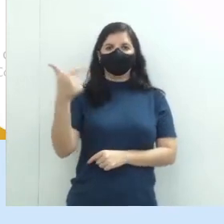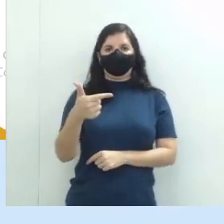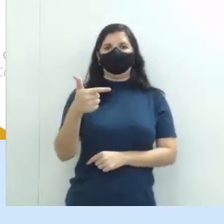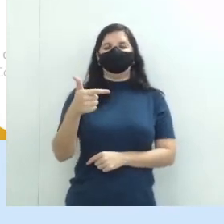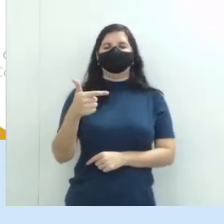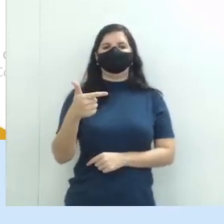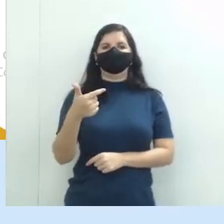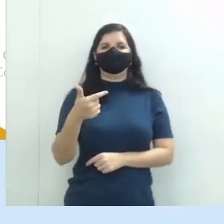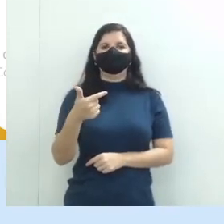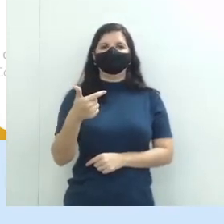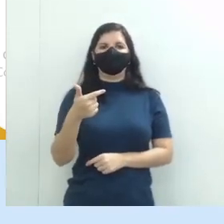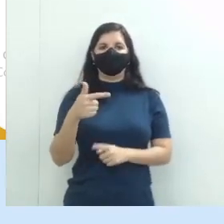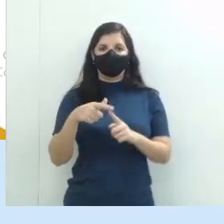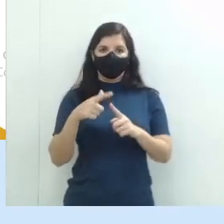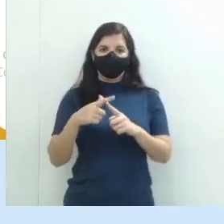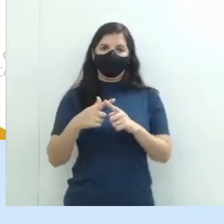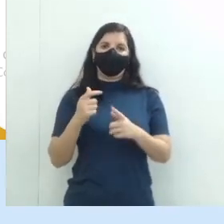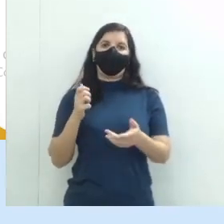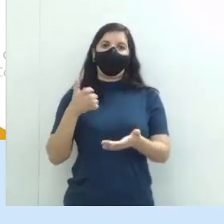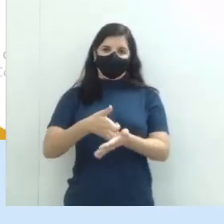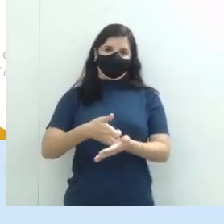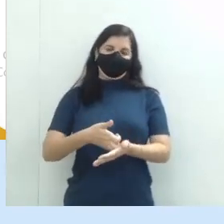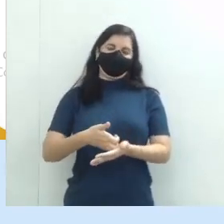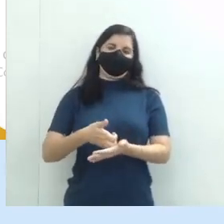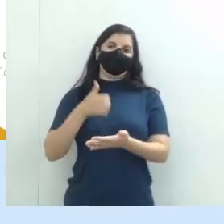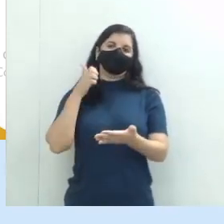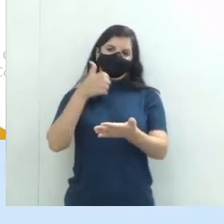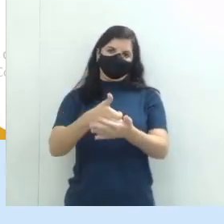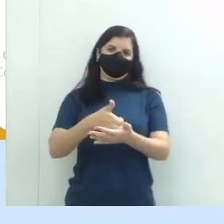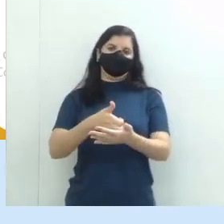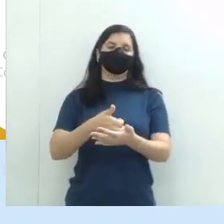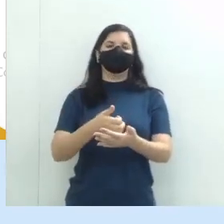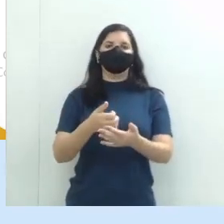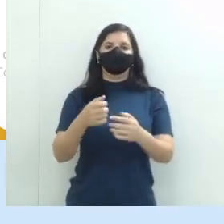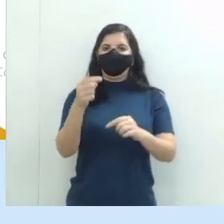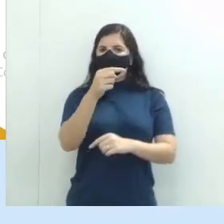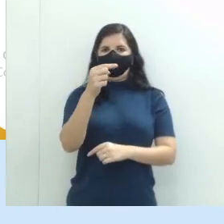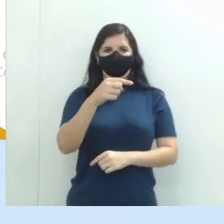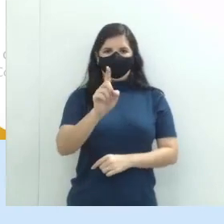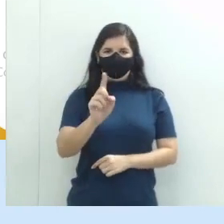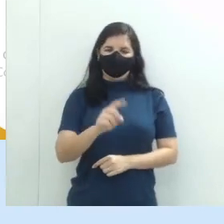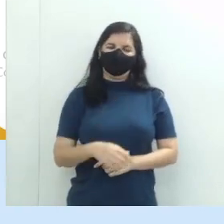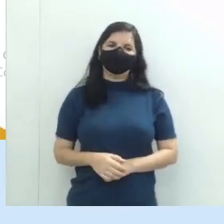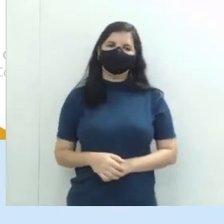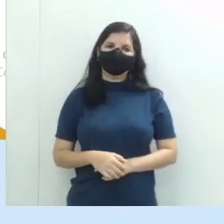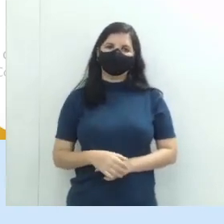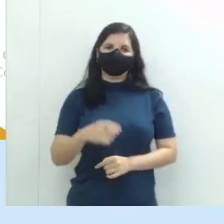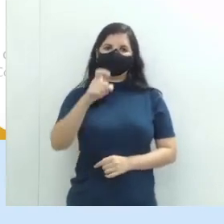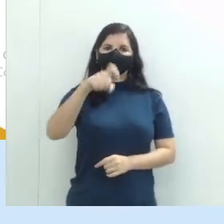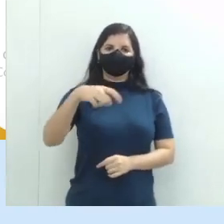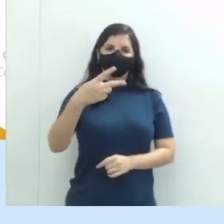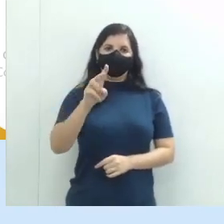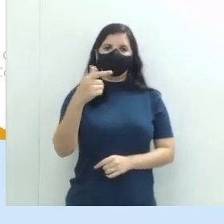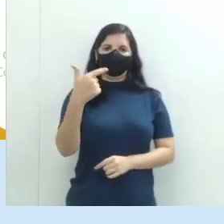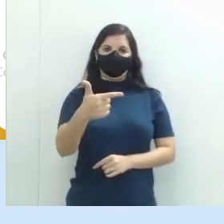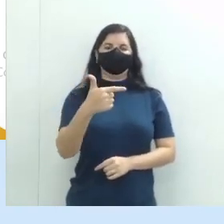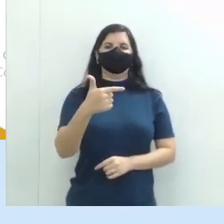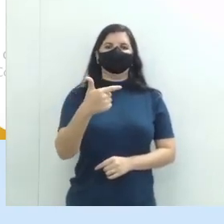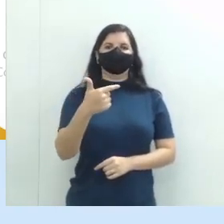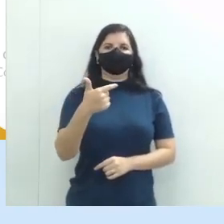positiva. Você está comprando o combo. Não vai ser negativa, tá? X igual a 2, ou